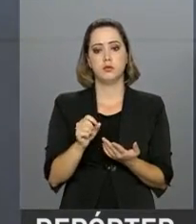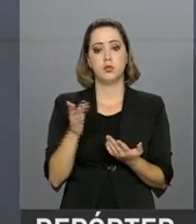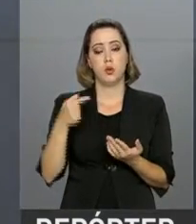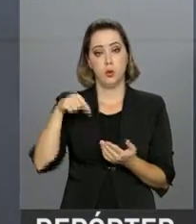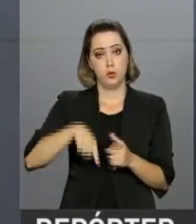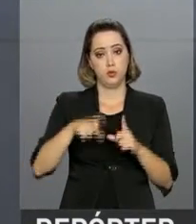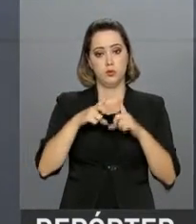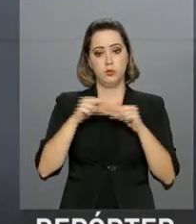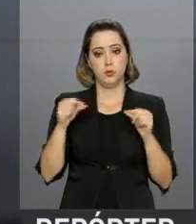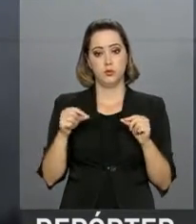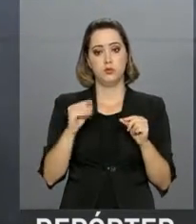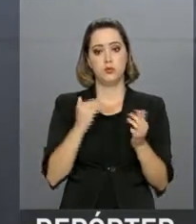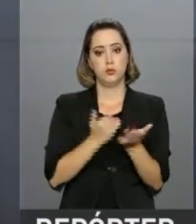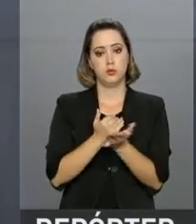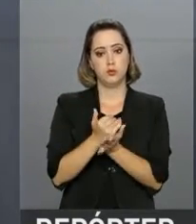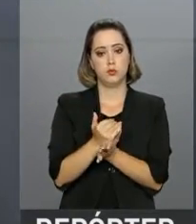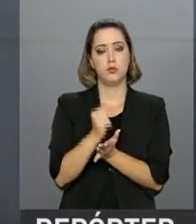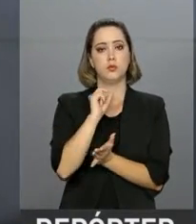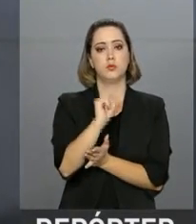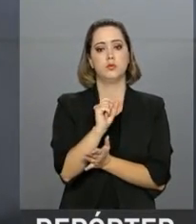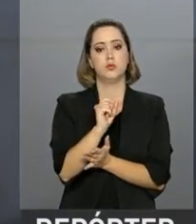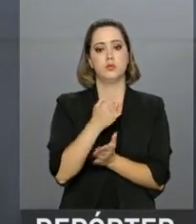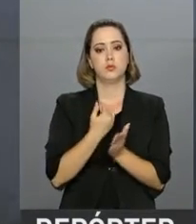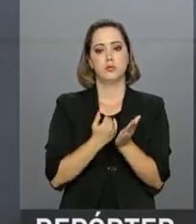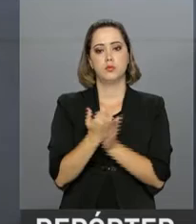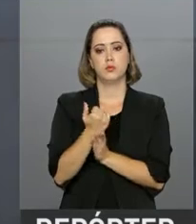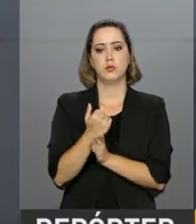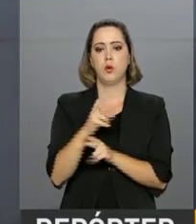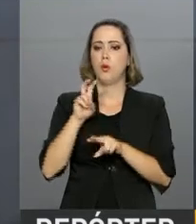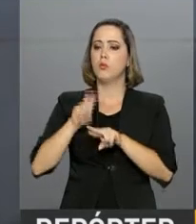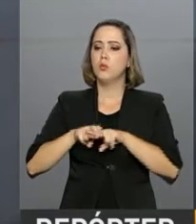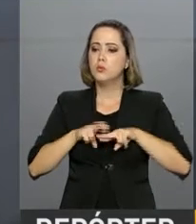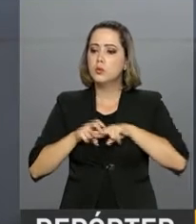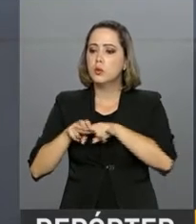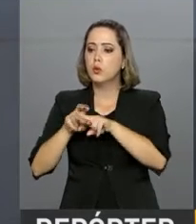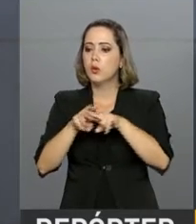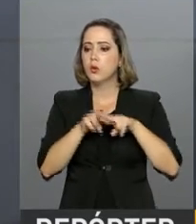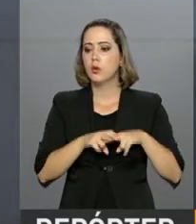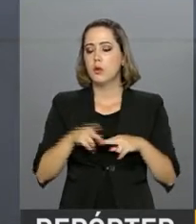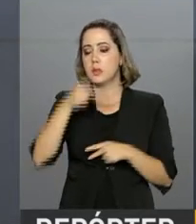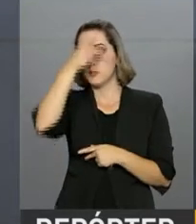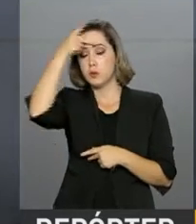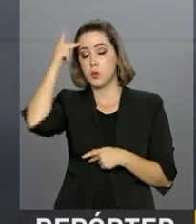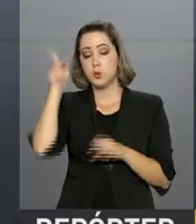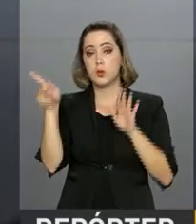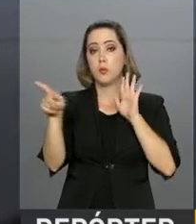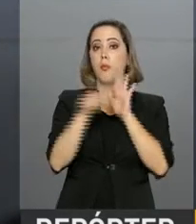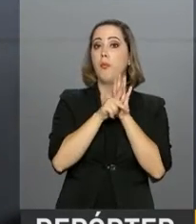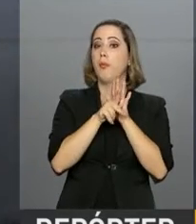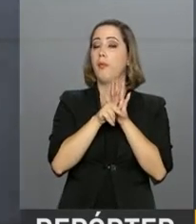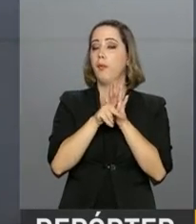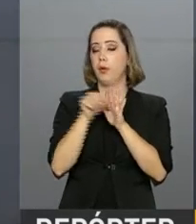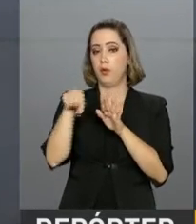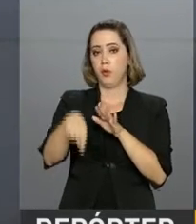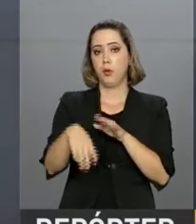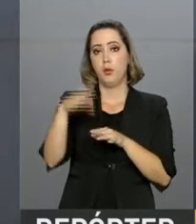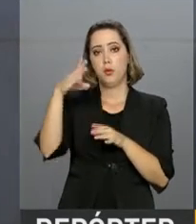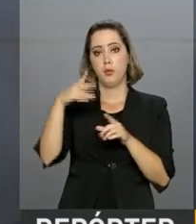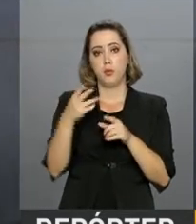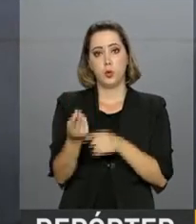em Brasília, à tarde, começando a sentar com os técnicos do Tesouro Nacional, exatamente para ver